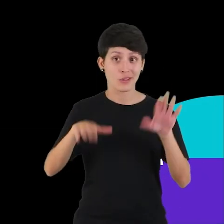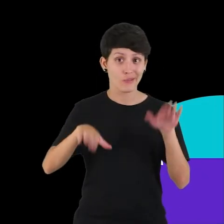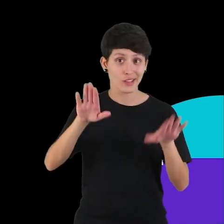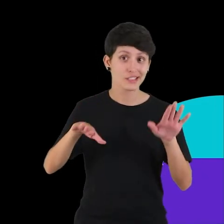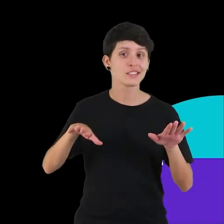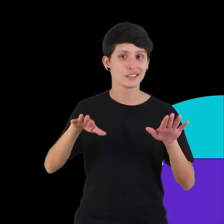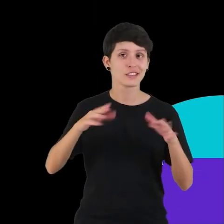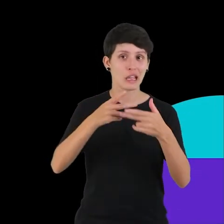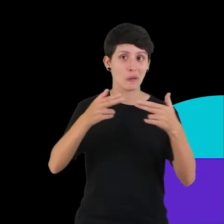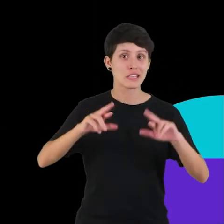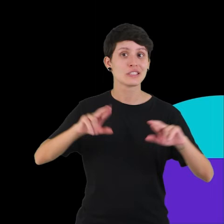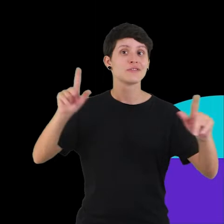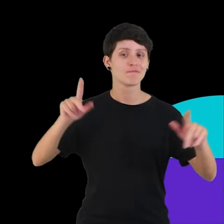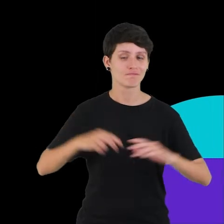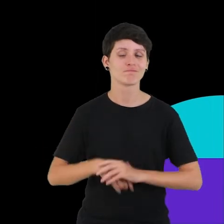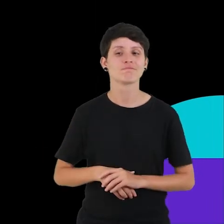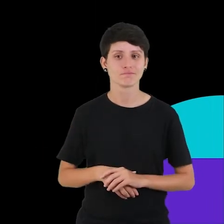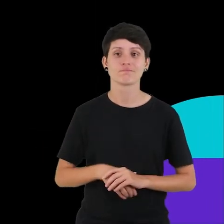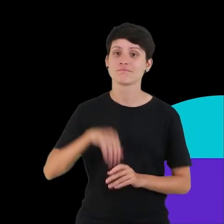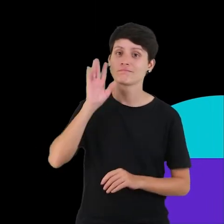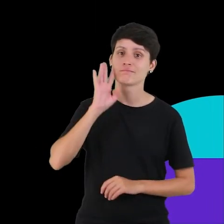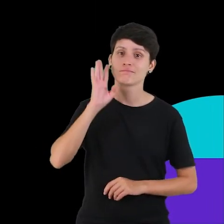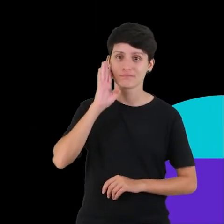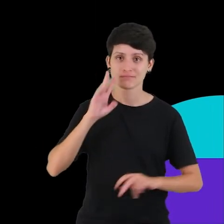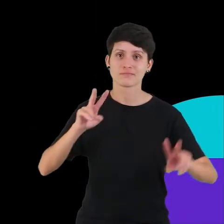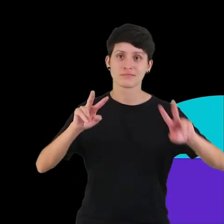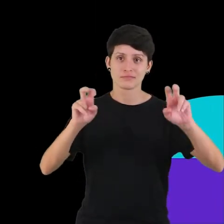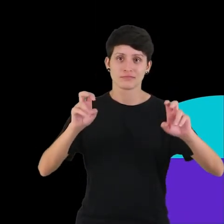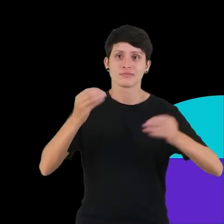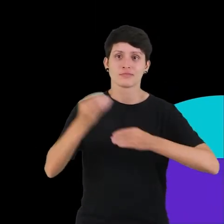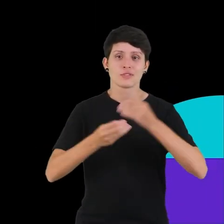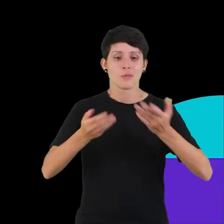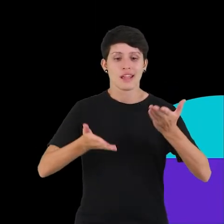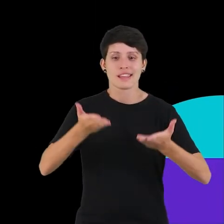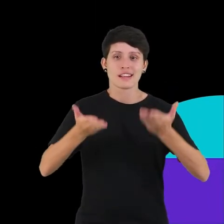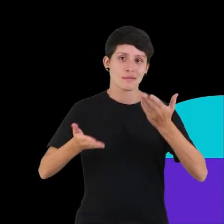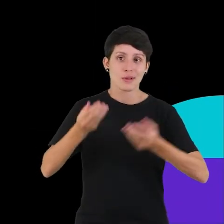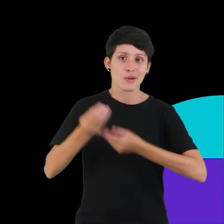Força dos multinacionais em relação às comunidades que dependem da geração de renda.